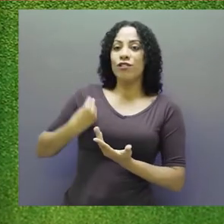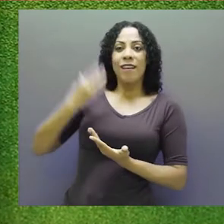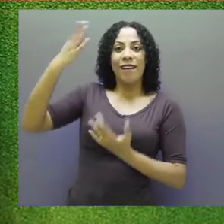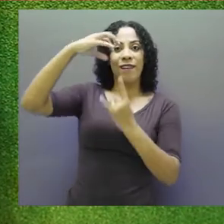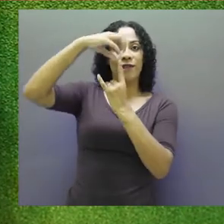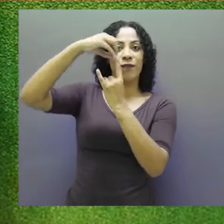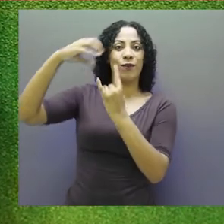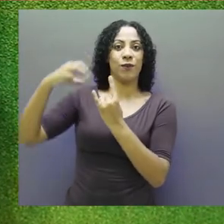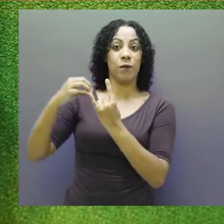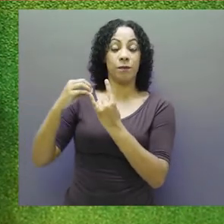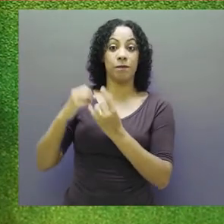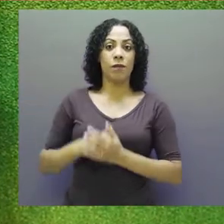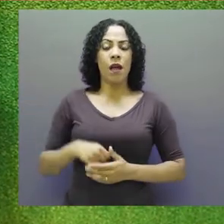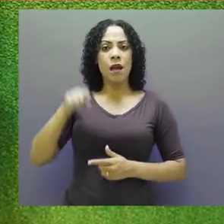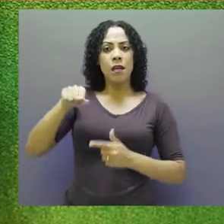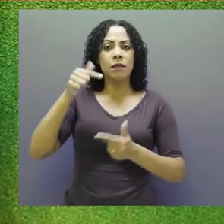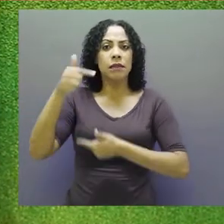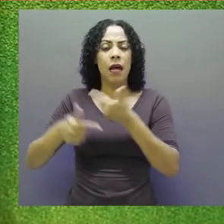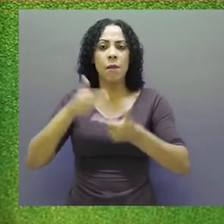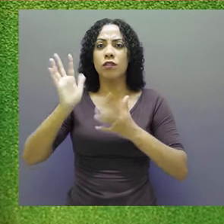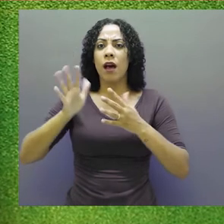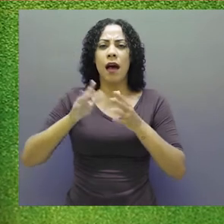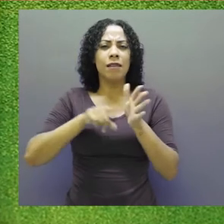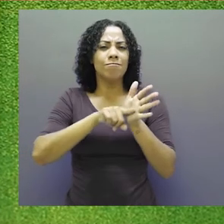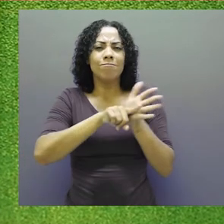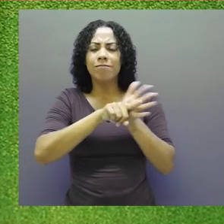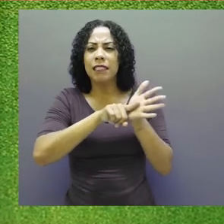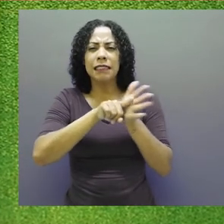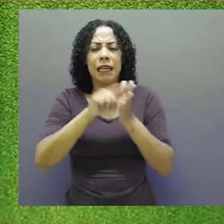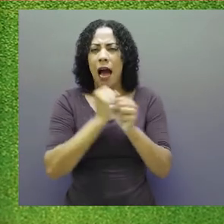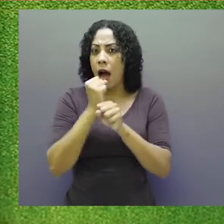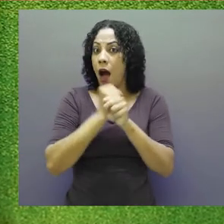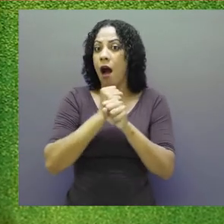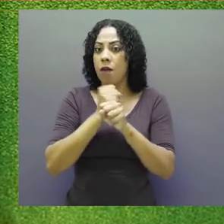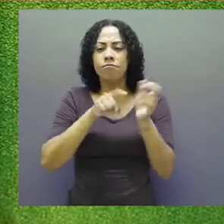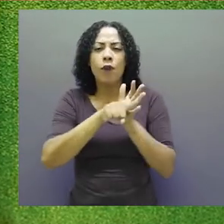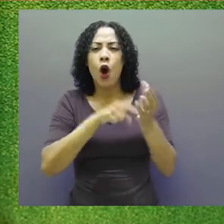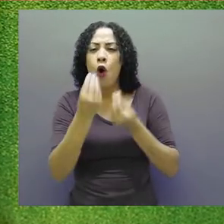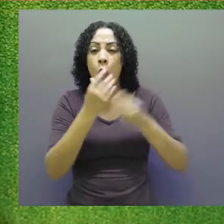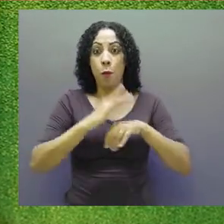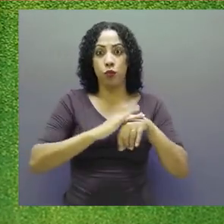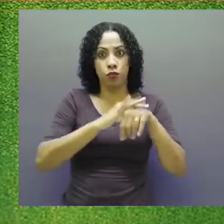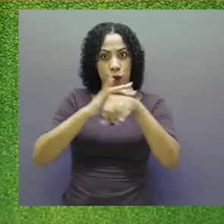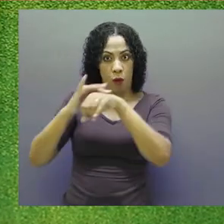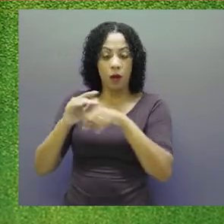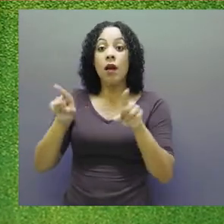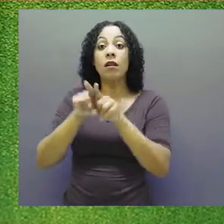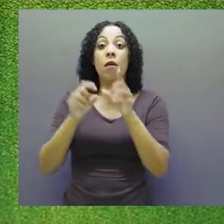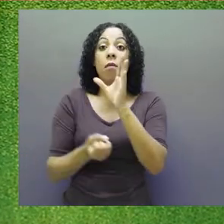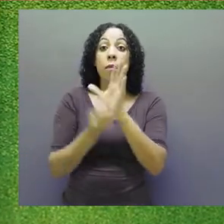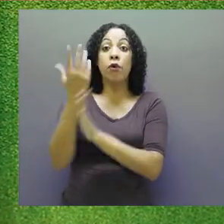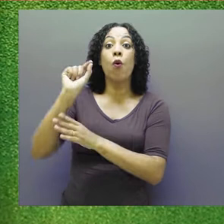Fiocruz. Esse trabalho, ele cresceu tanto de pesquisa de doenças, e